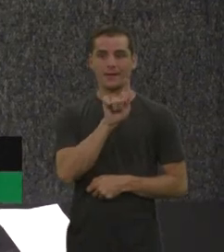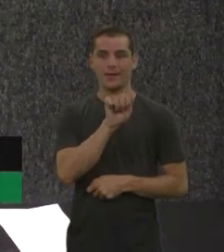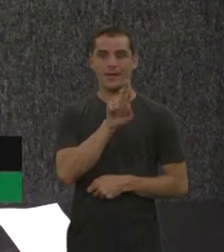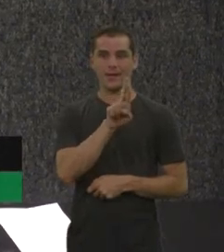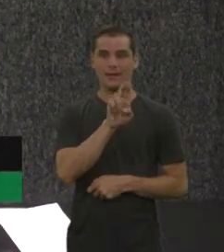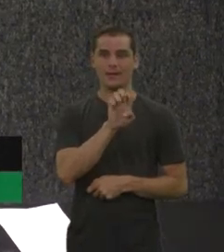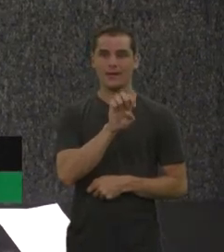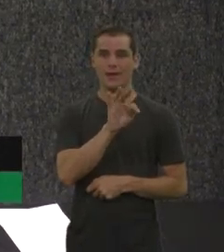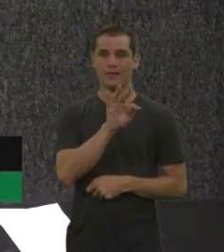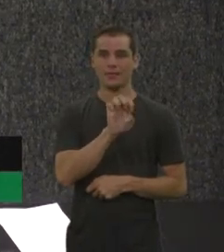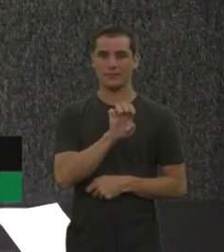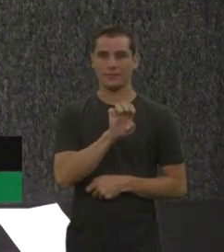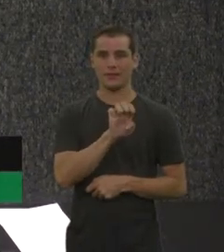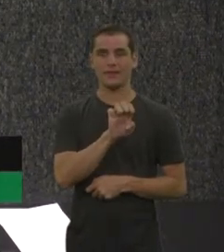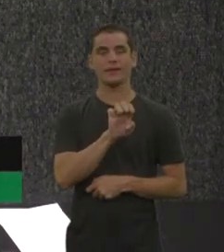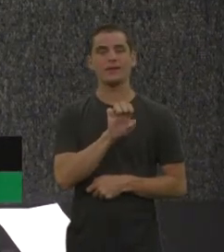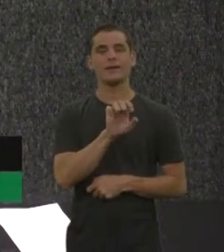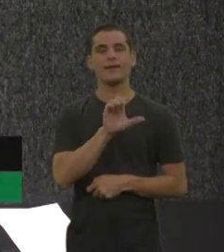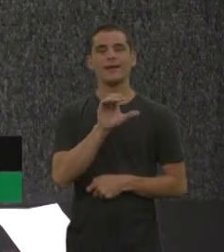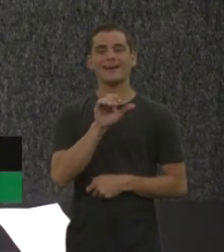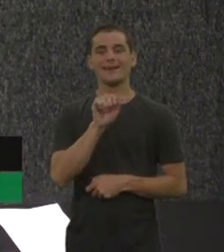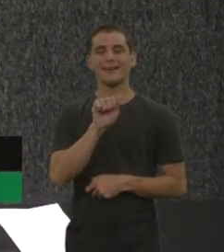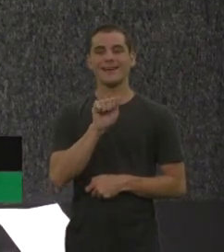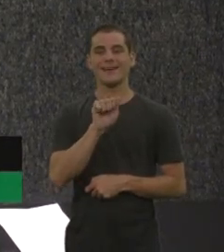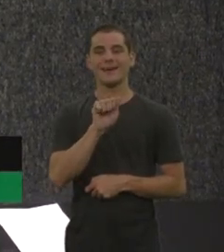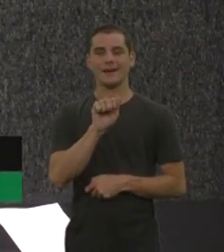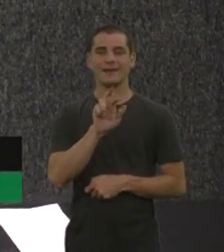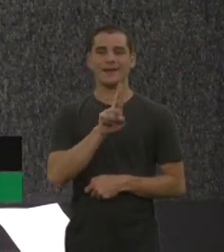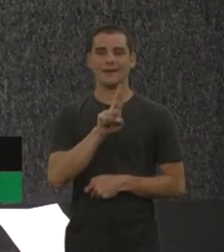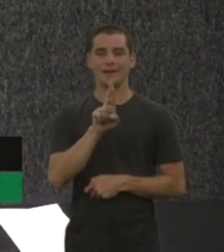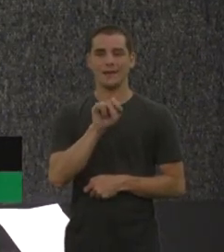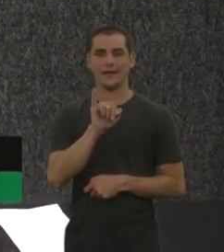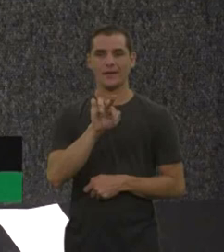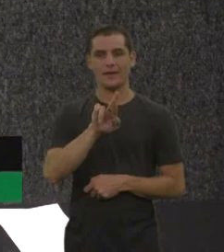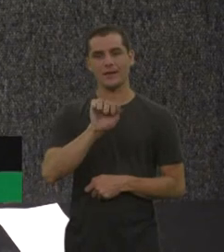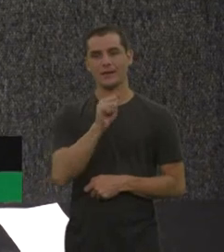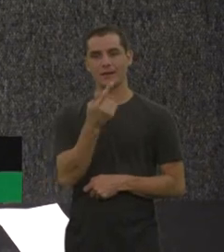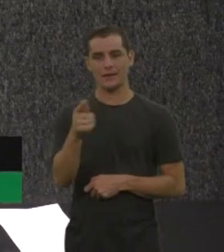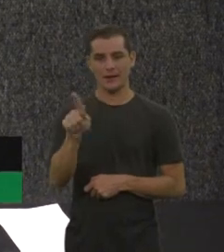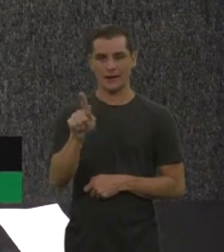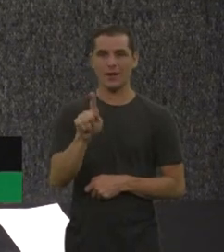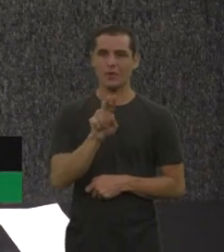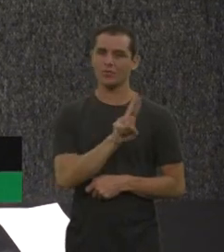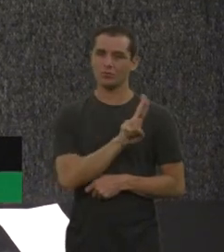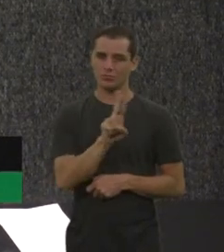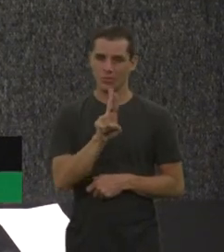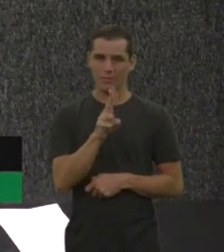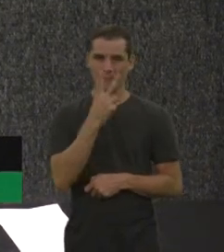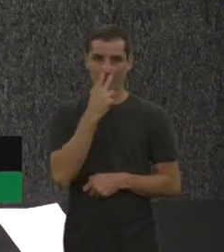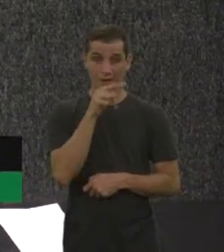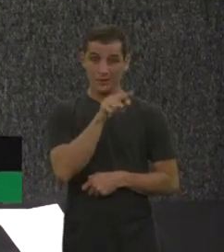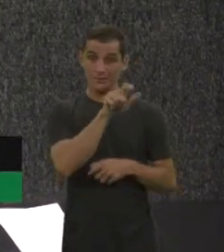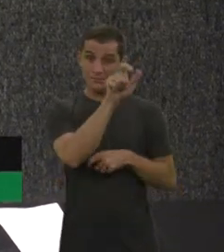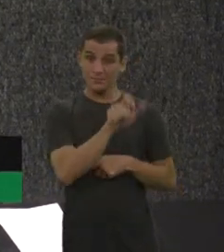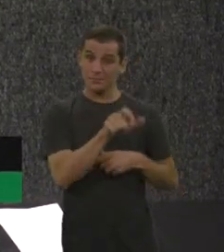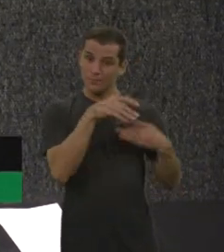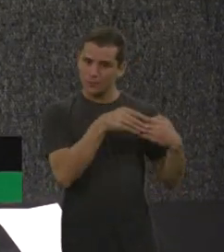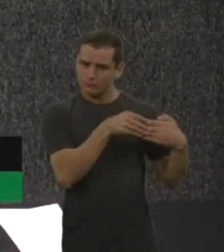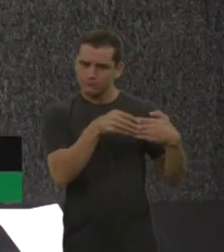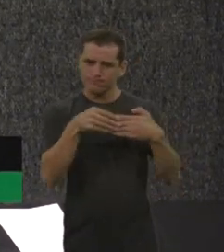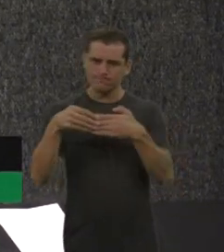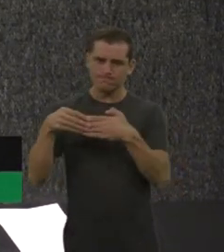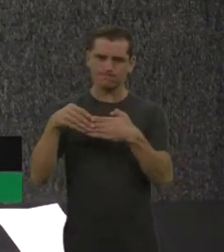que puxa o carro, né, puxa o trem. Né, tu és uma delas. Eu me orgulho muito de ser teu amigo.